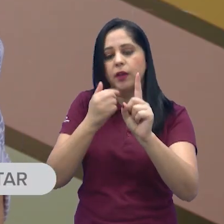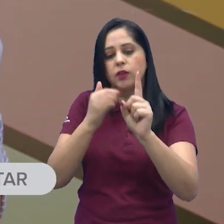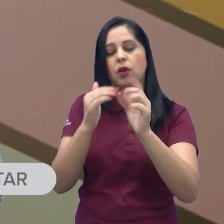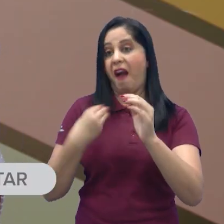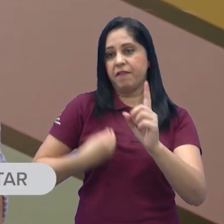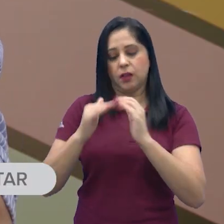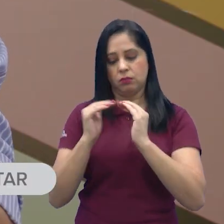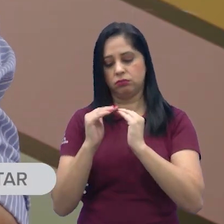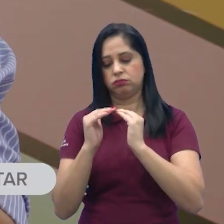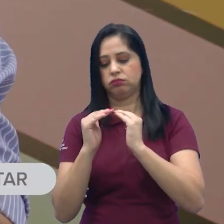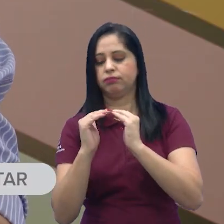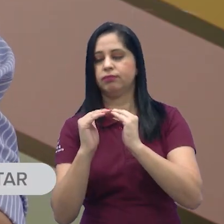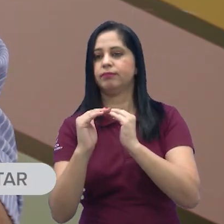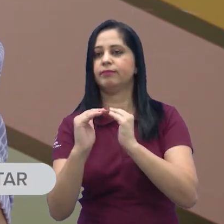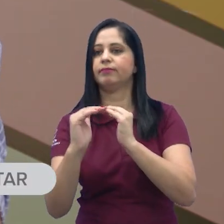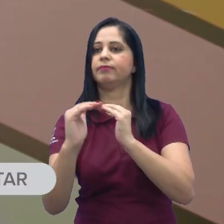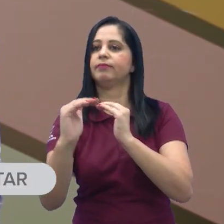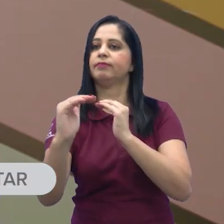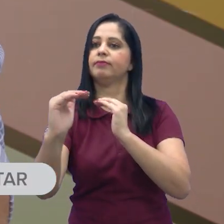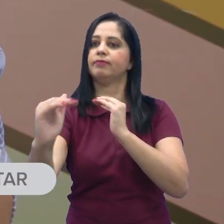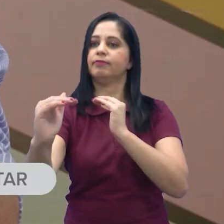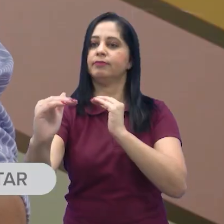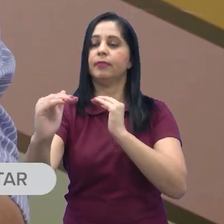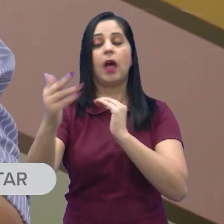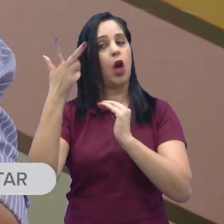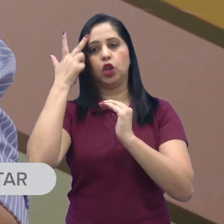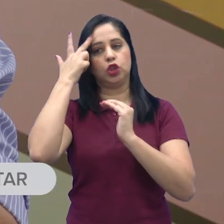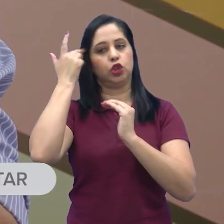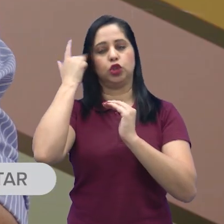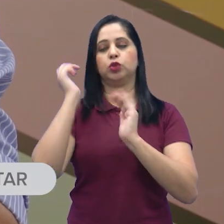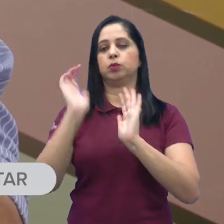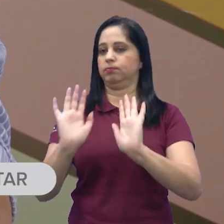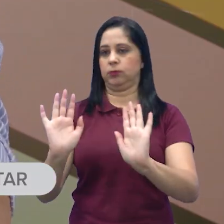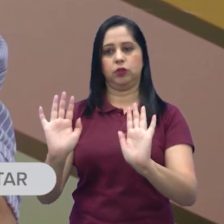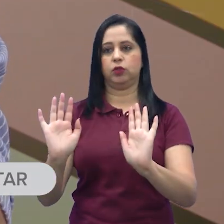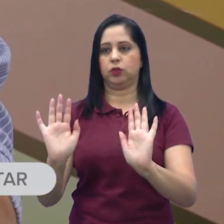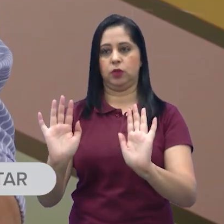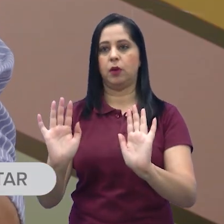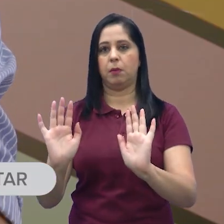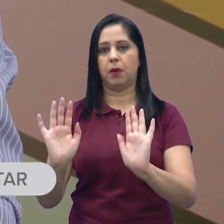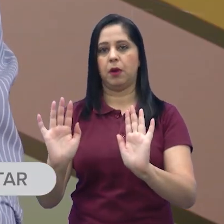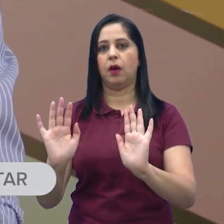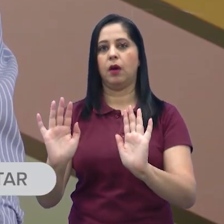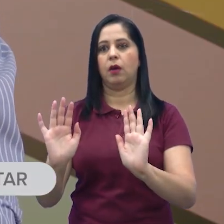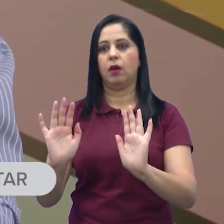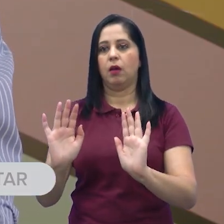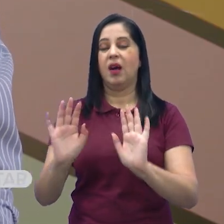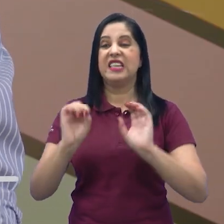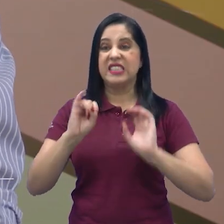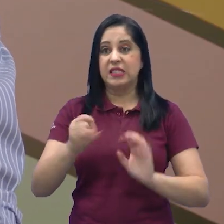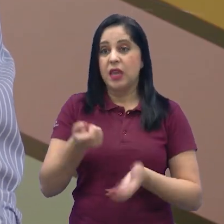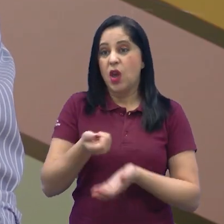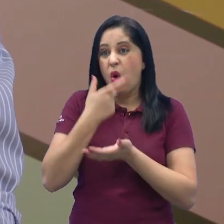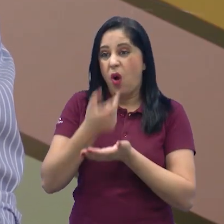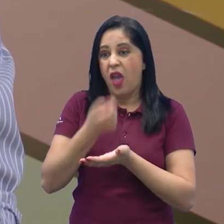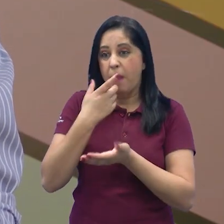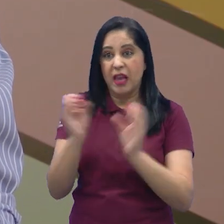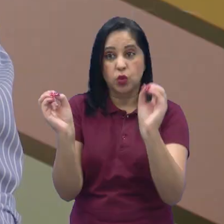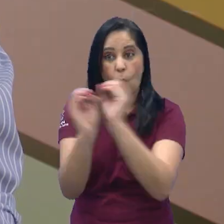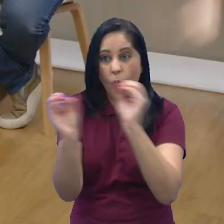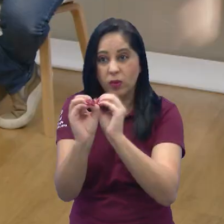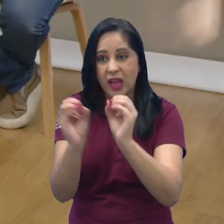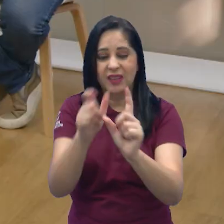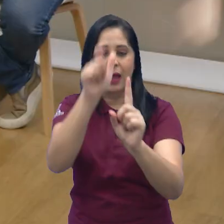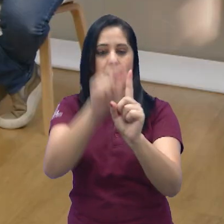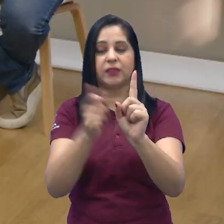pode-se dizer, normal. Ela consegue desenvolver várias atividades. Sem o remédio, ela fica desestabilizada.